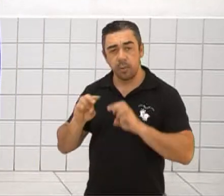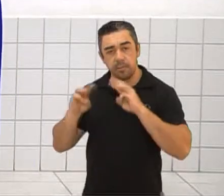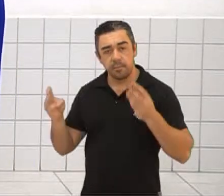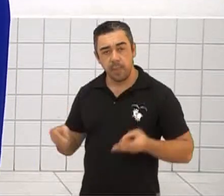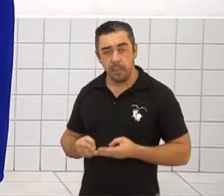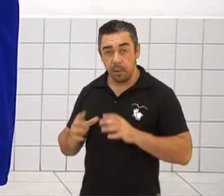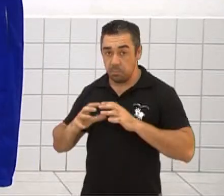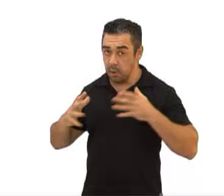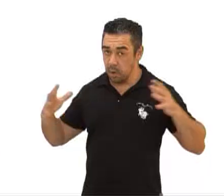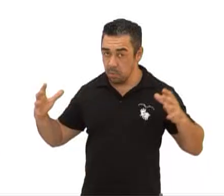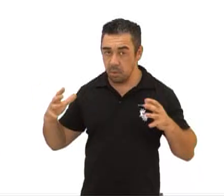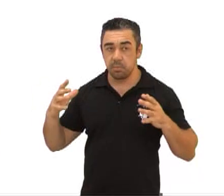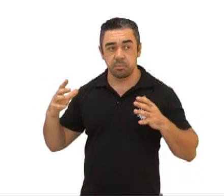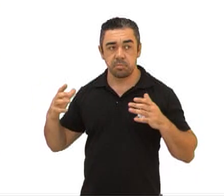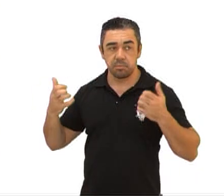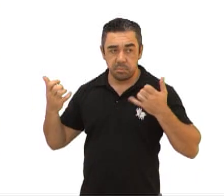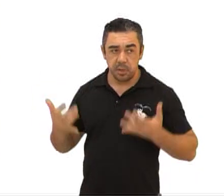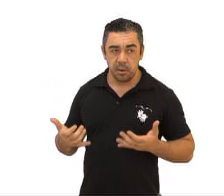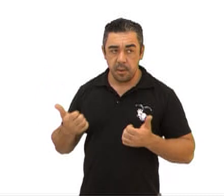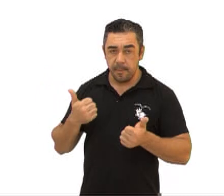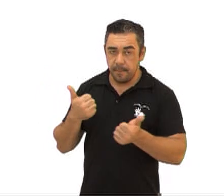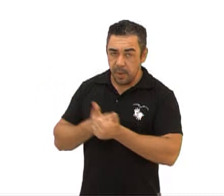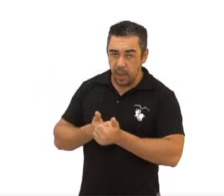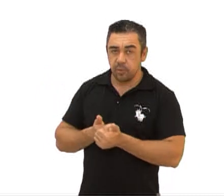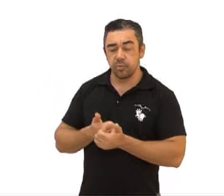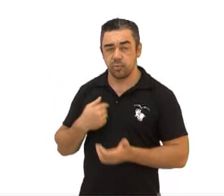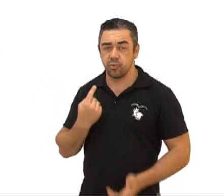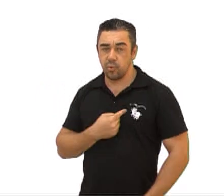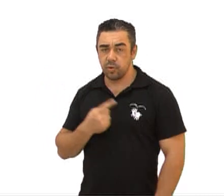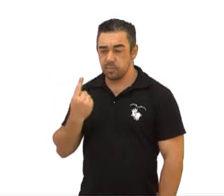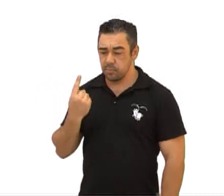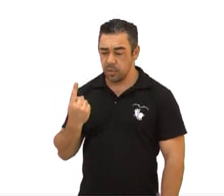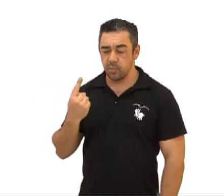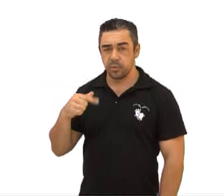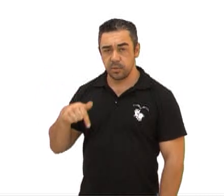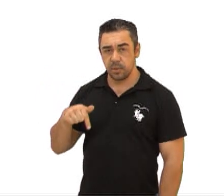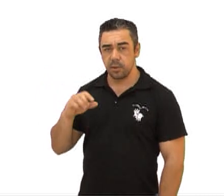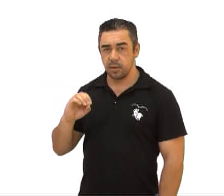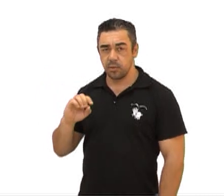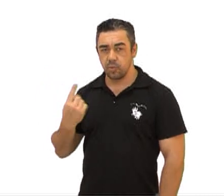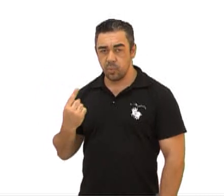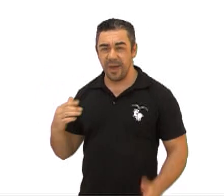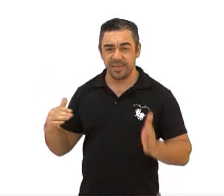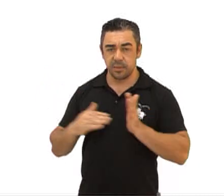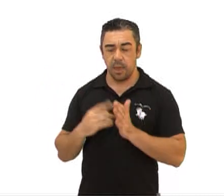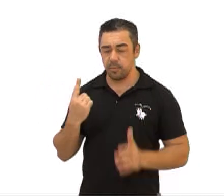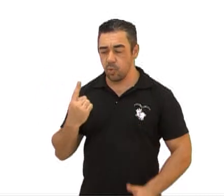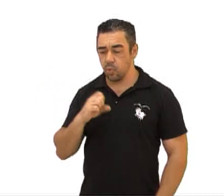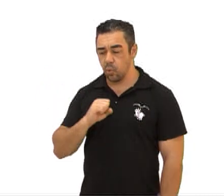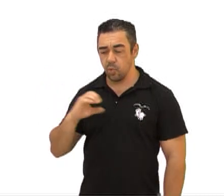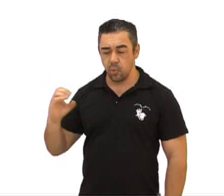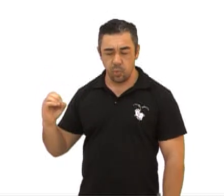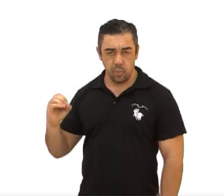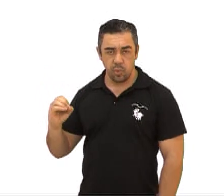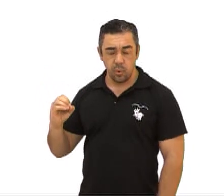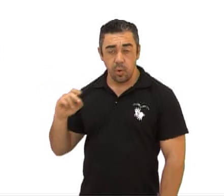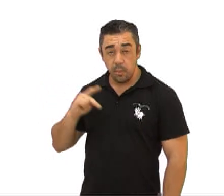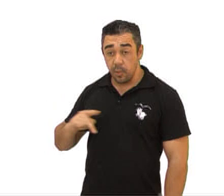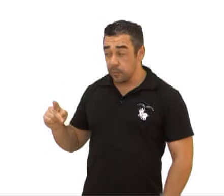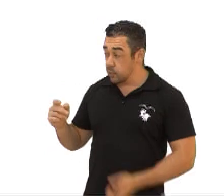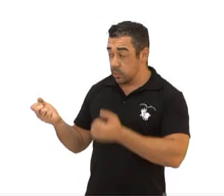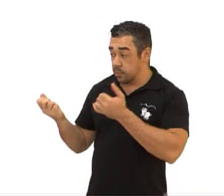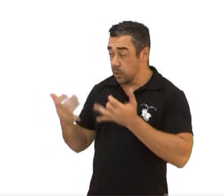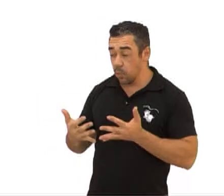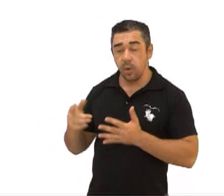e aí, mais próximo de nós, aqui 1701 a 1800, aqui, como o professor falou, vem a questão